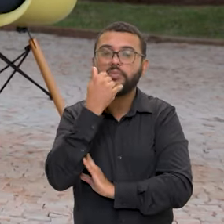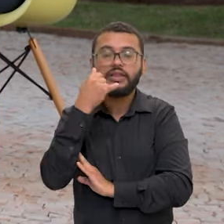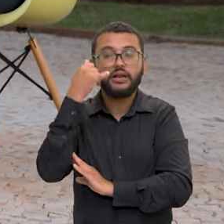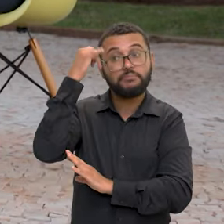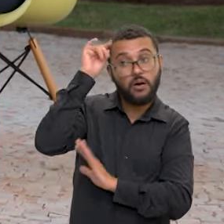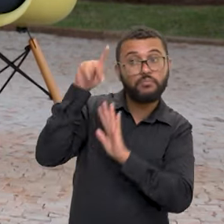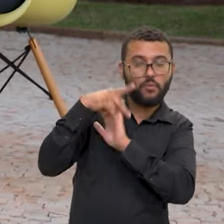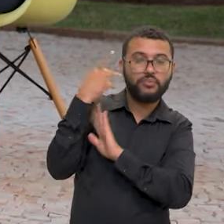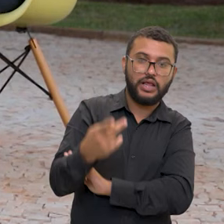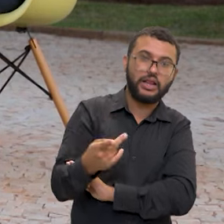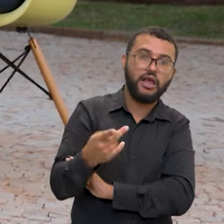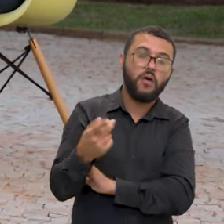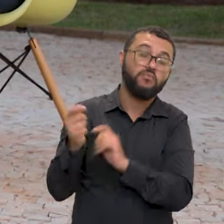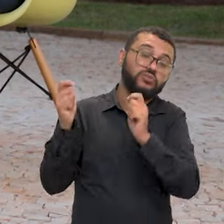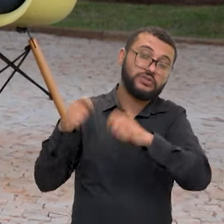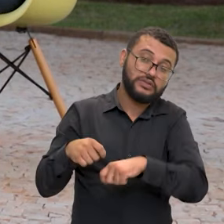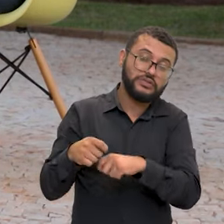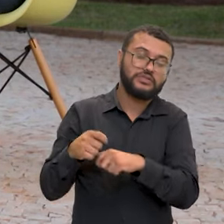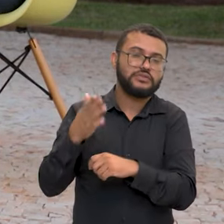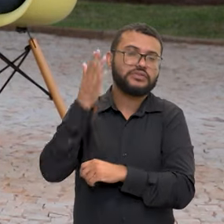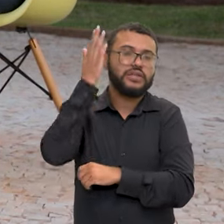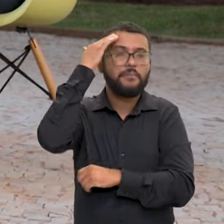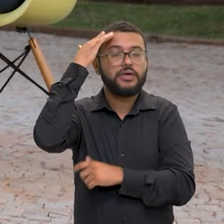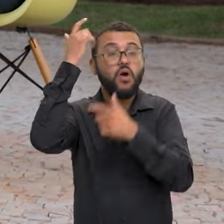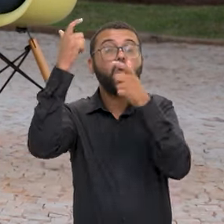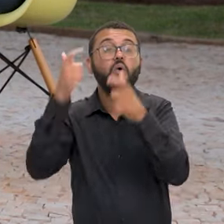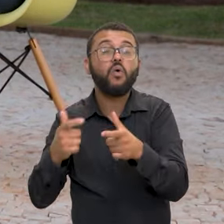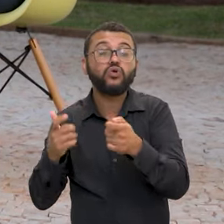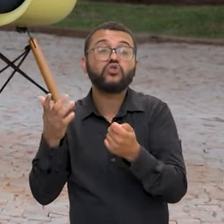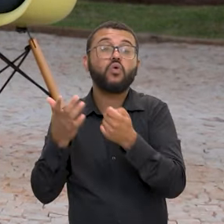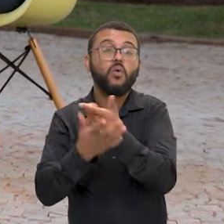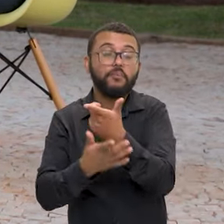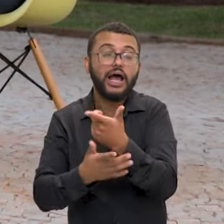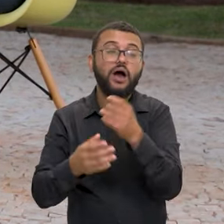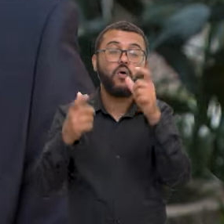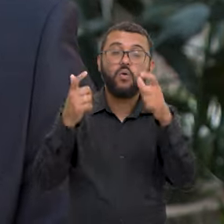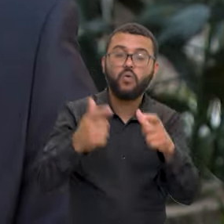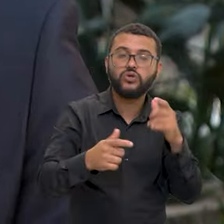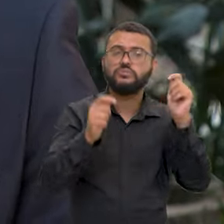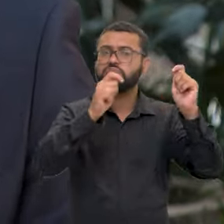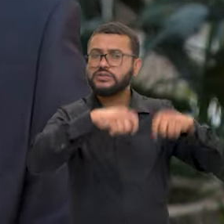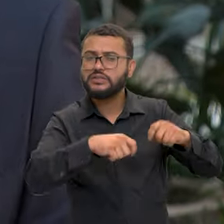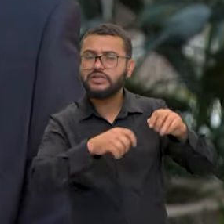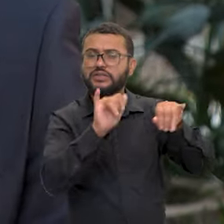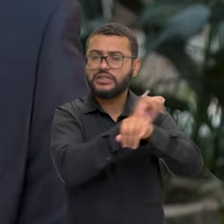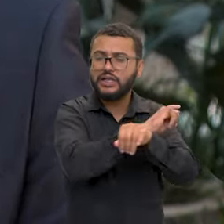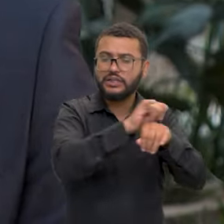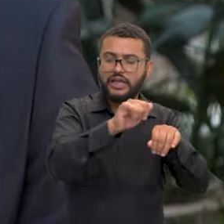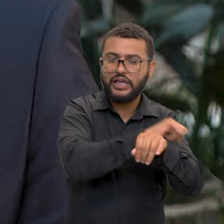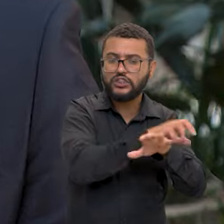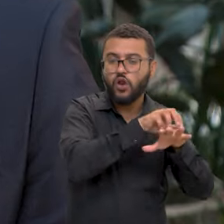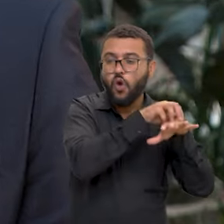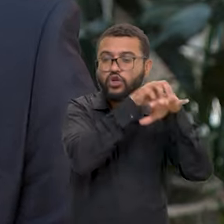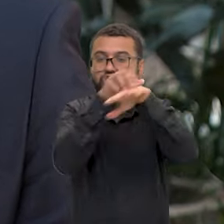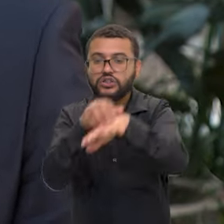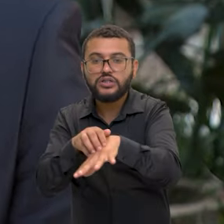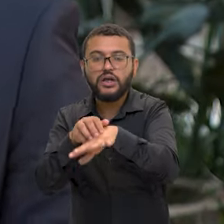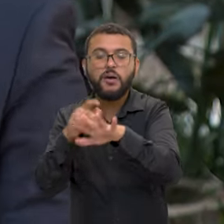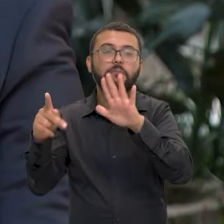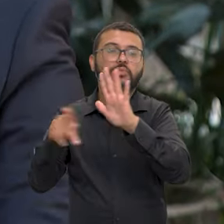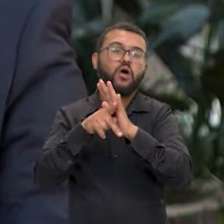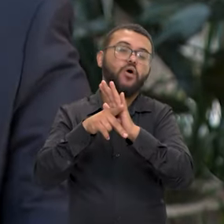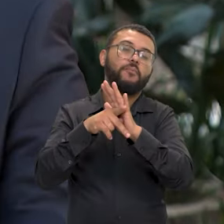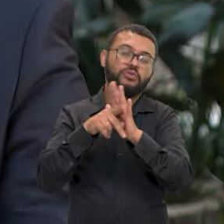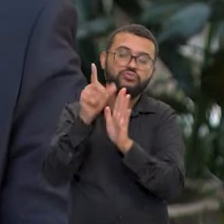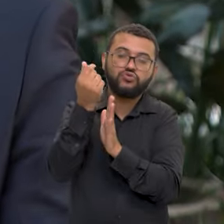otimiza a custo, saber de onde que está indo, de onde que tem possibilidade de a gente transportar com um recurso menor. Então,